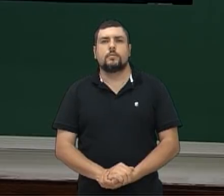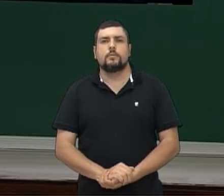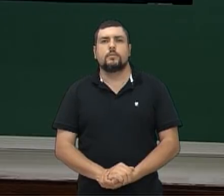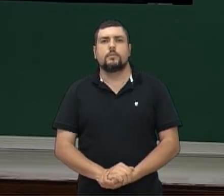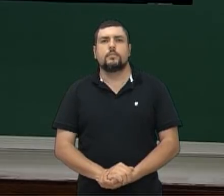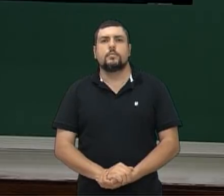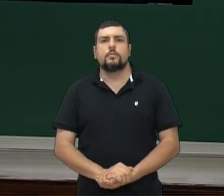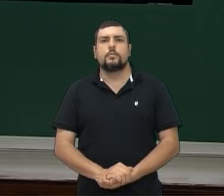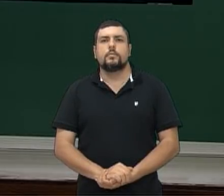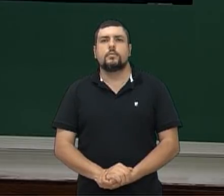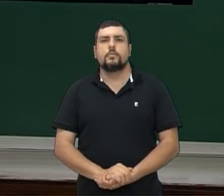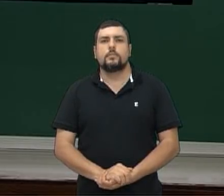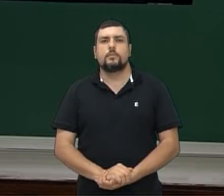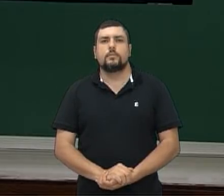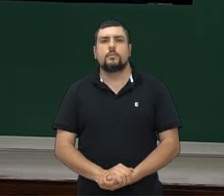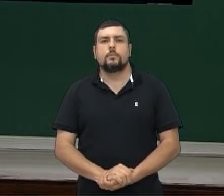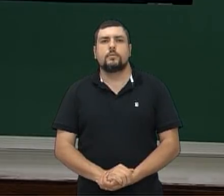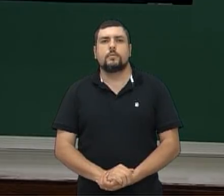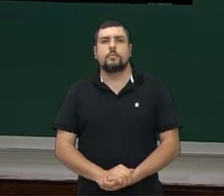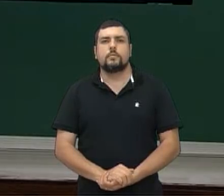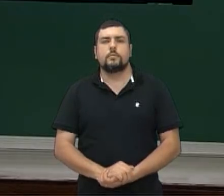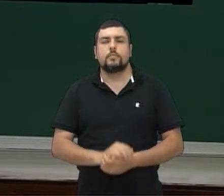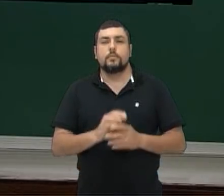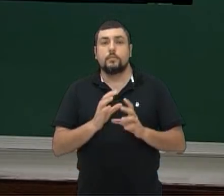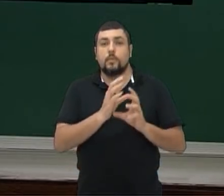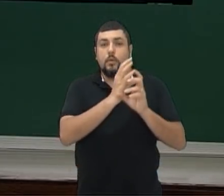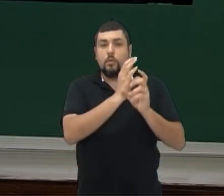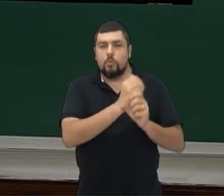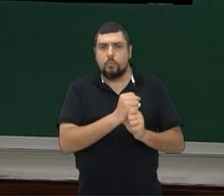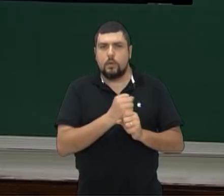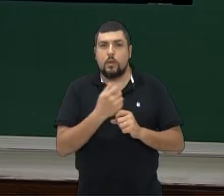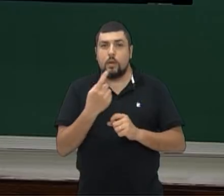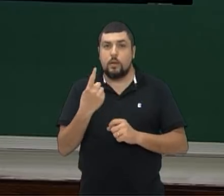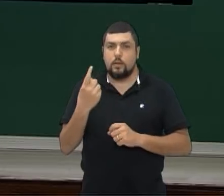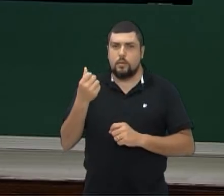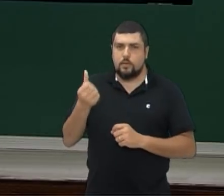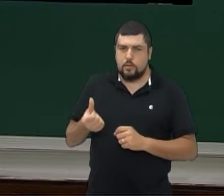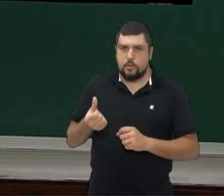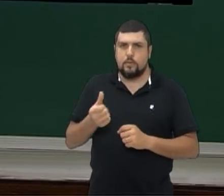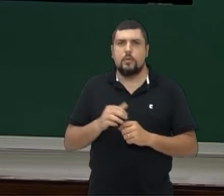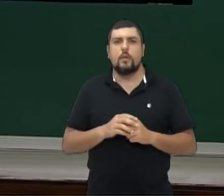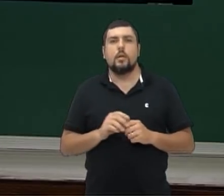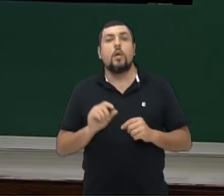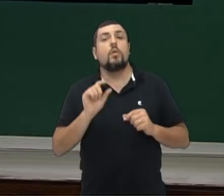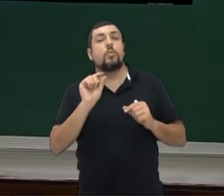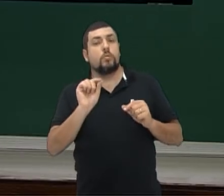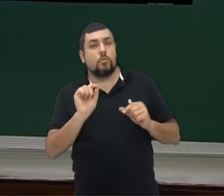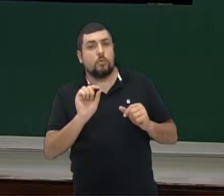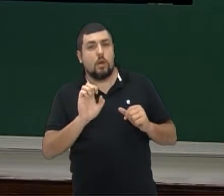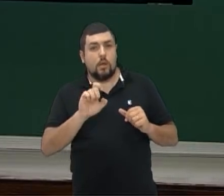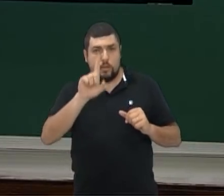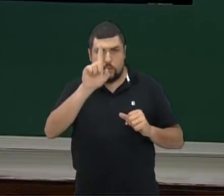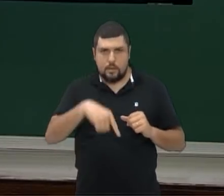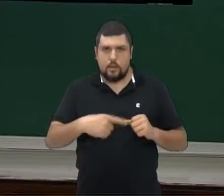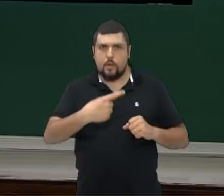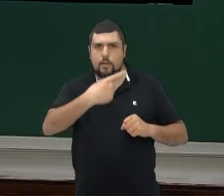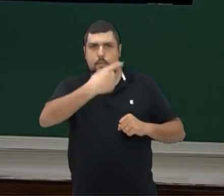9, 10. Fechando 16. Essa é a medida aí dessa primeira